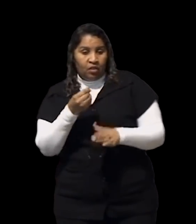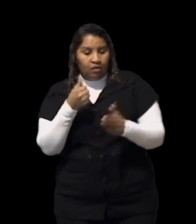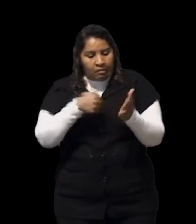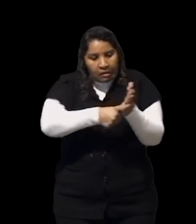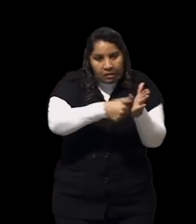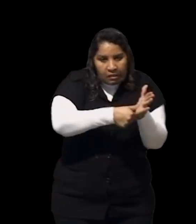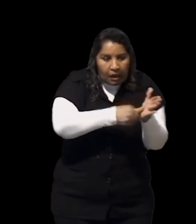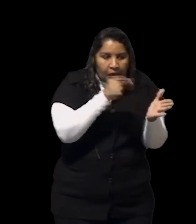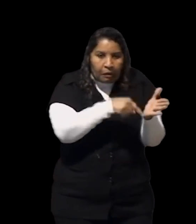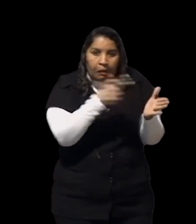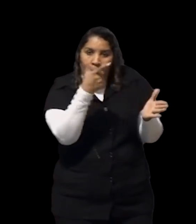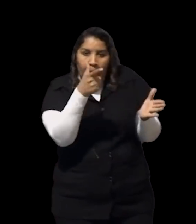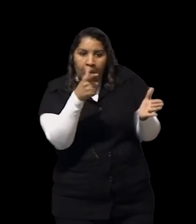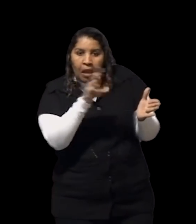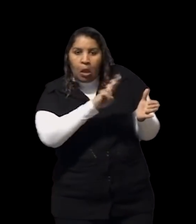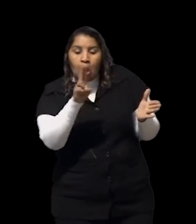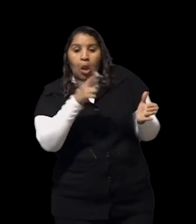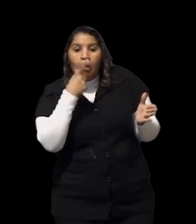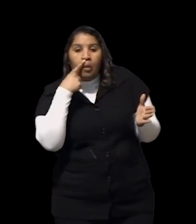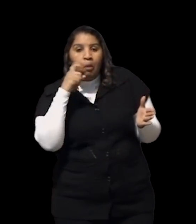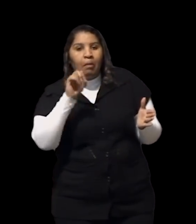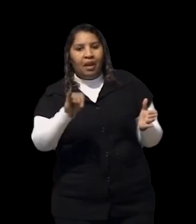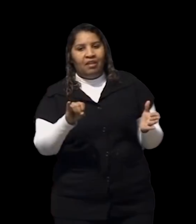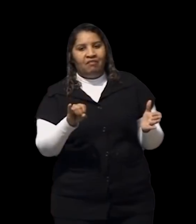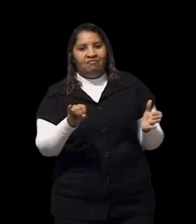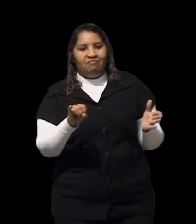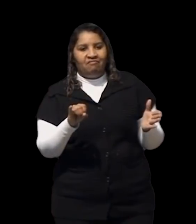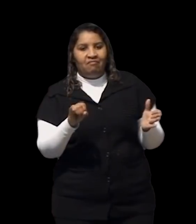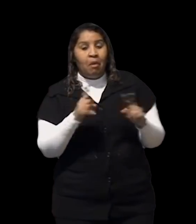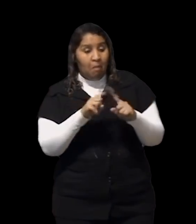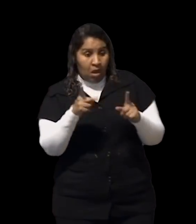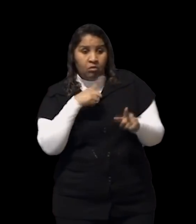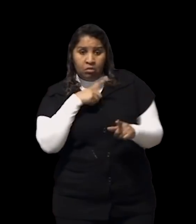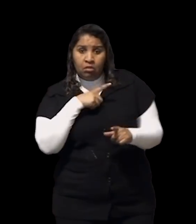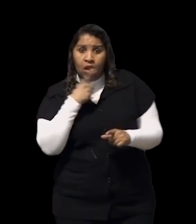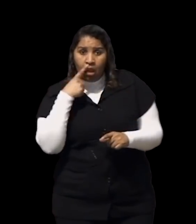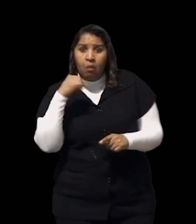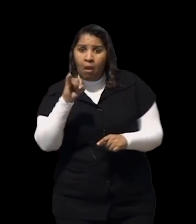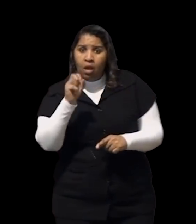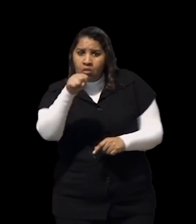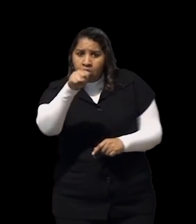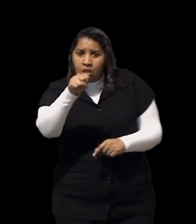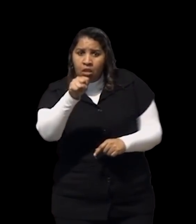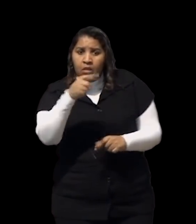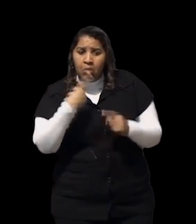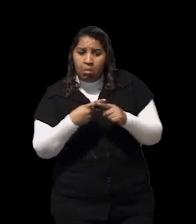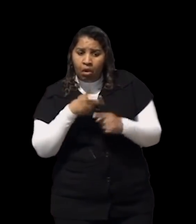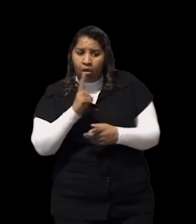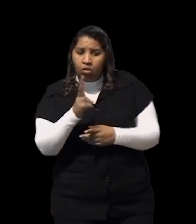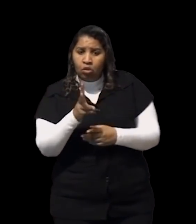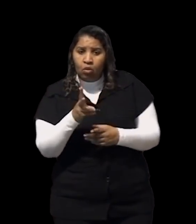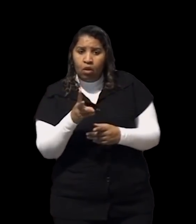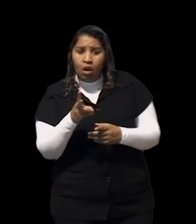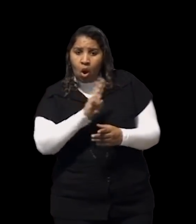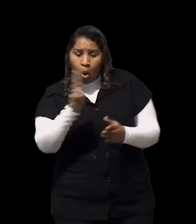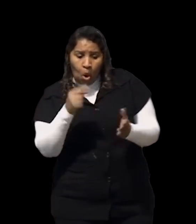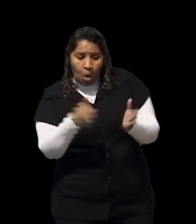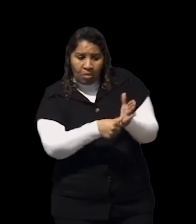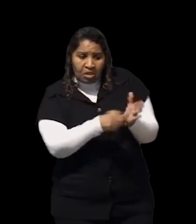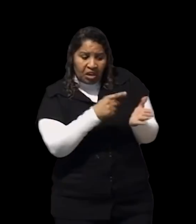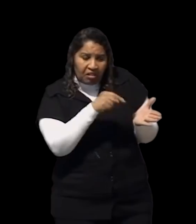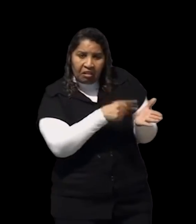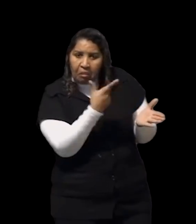tem O pai jamais vai deixar de ser seu pai e ainda que o nome dele não tem na sua identidade ele continua sendo o seu pai